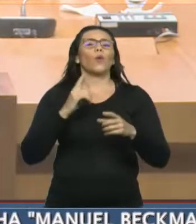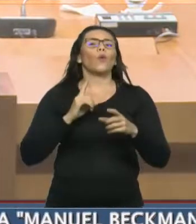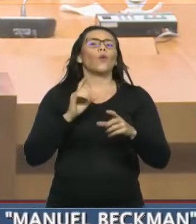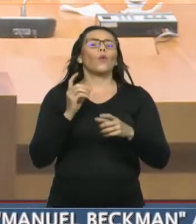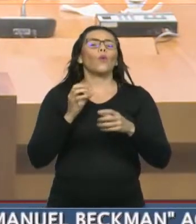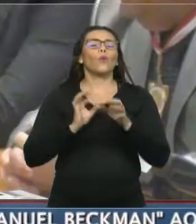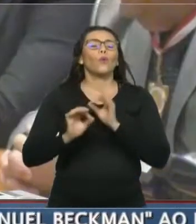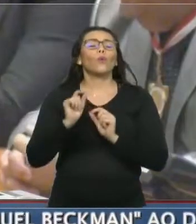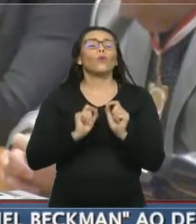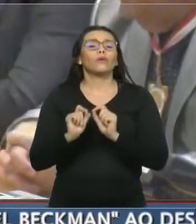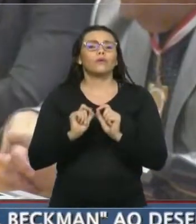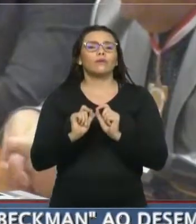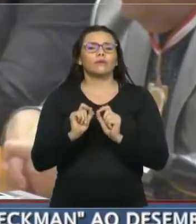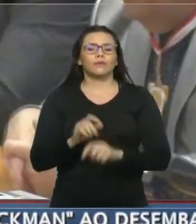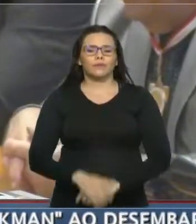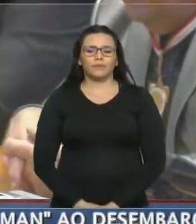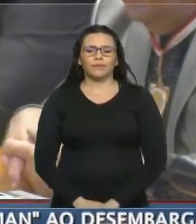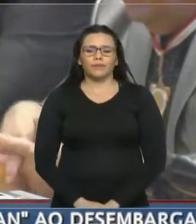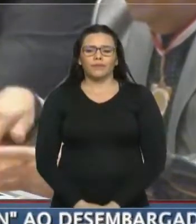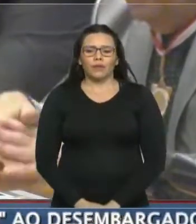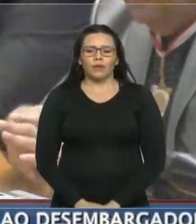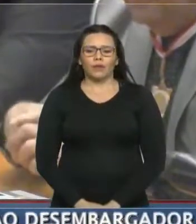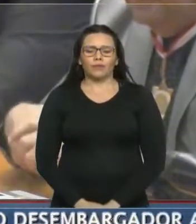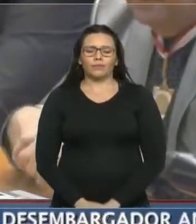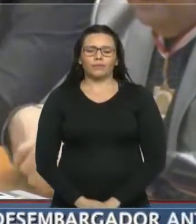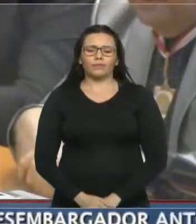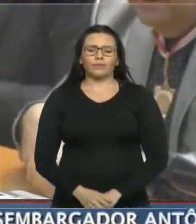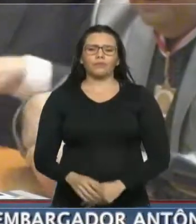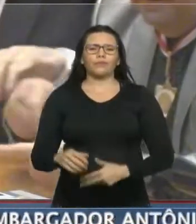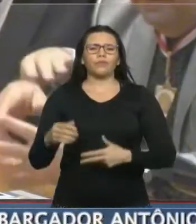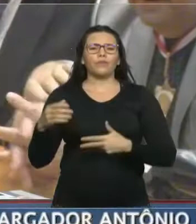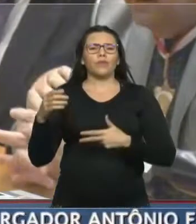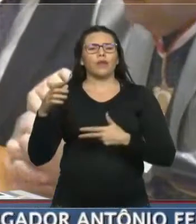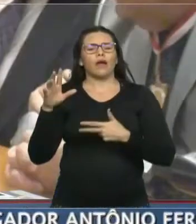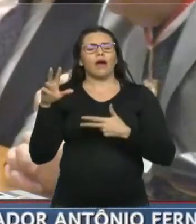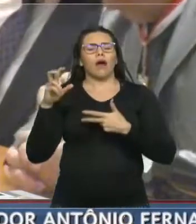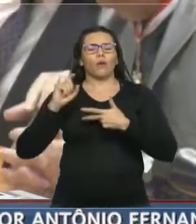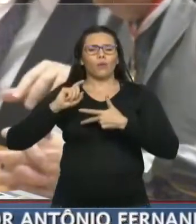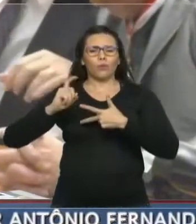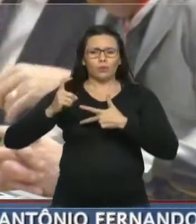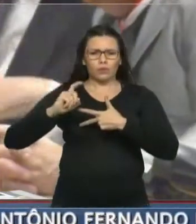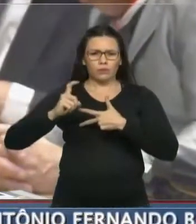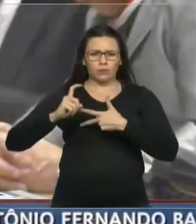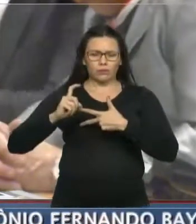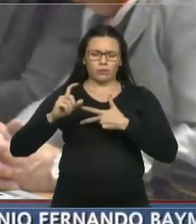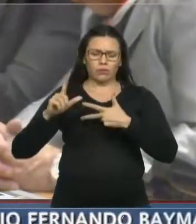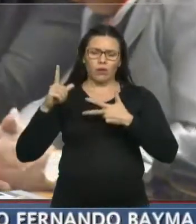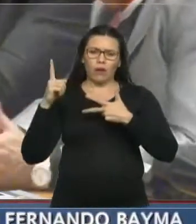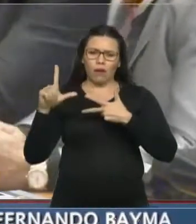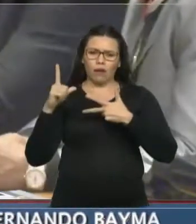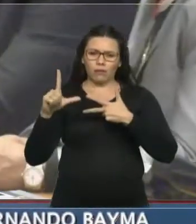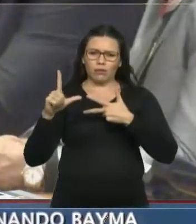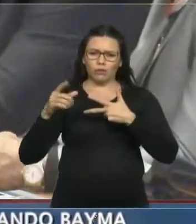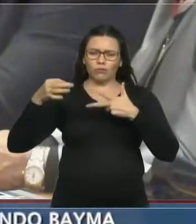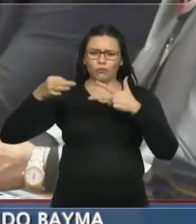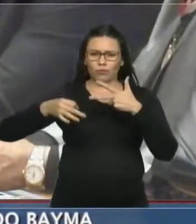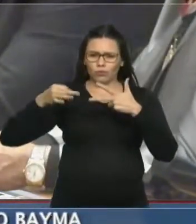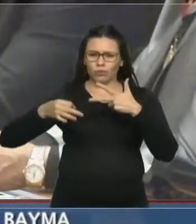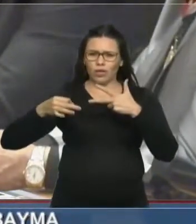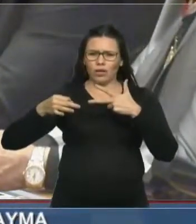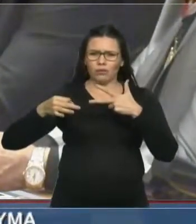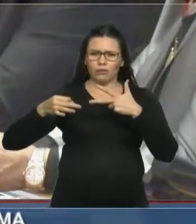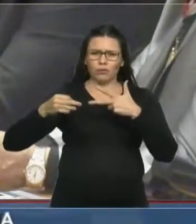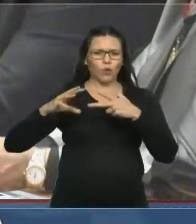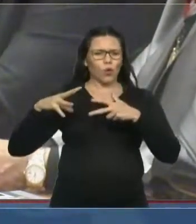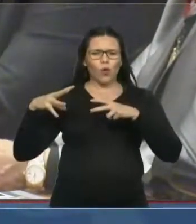de harmonia entre os poderes e os órgãos autônomos. Nesta mesa aqui estão representados o